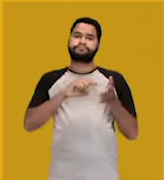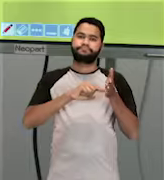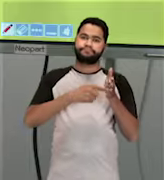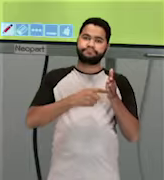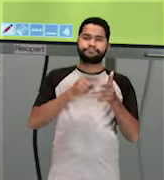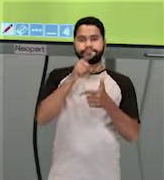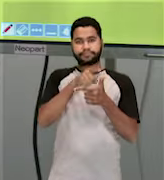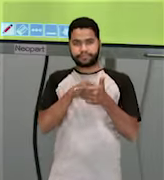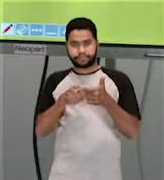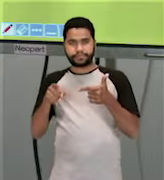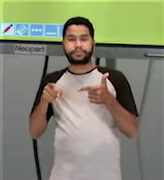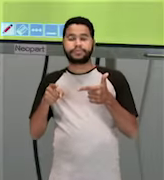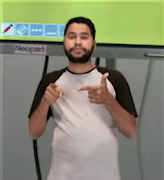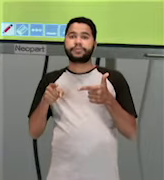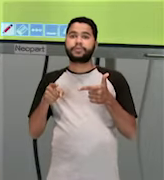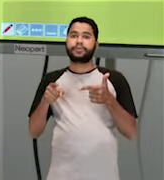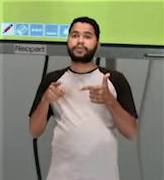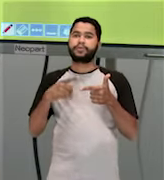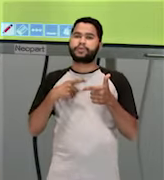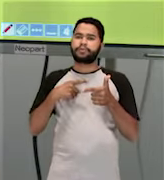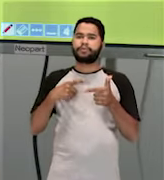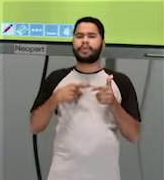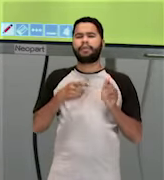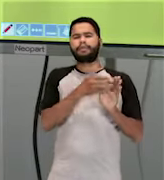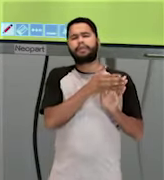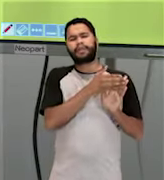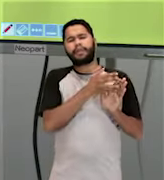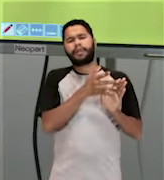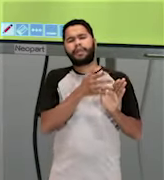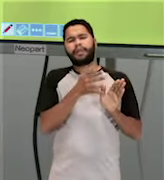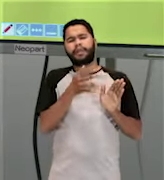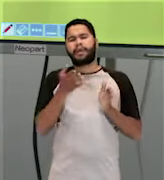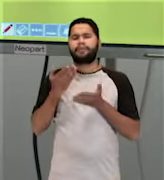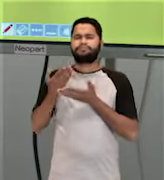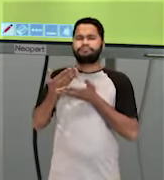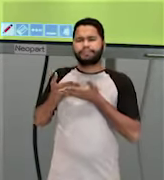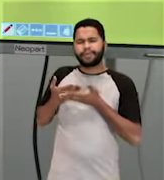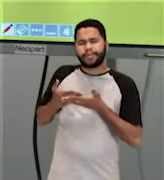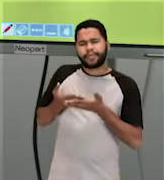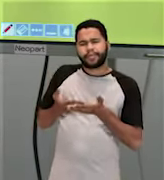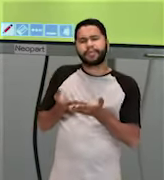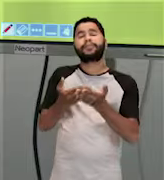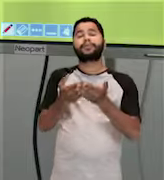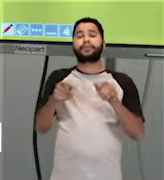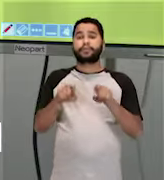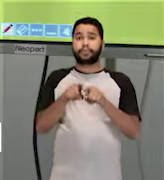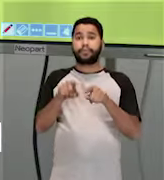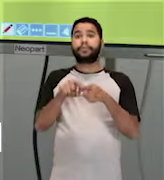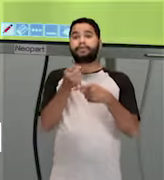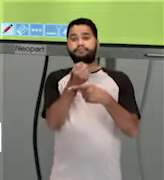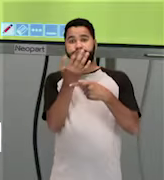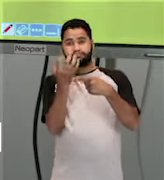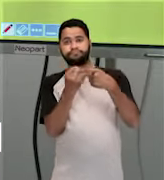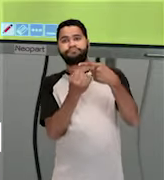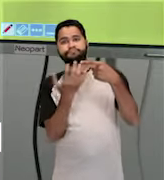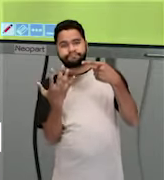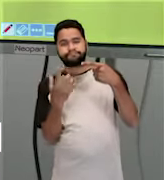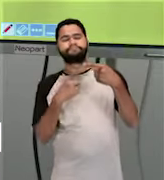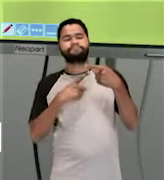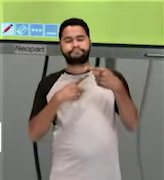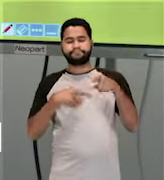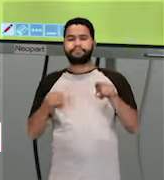multiplicação e divisão vão acompanhá-los durante muito tempo na sua vida escolar, as frações também terão um